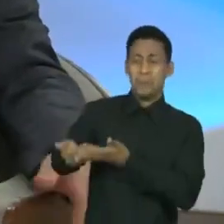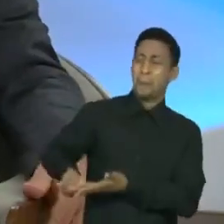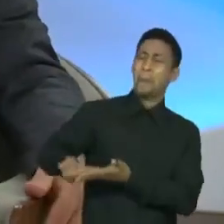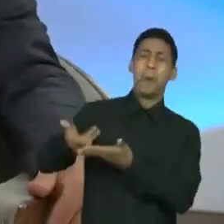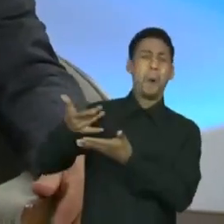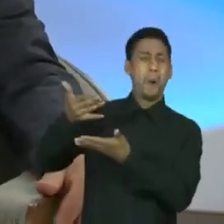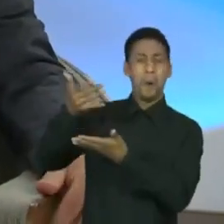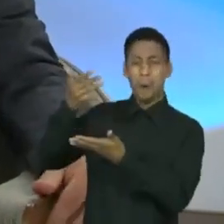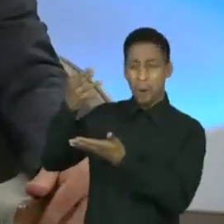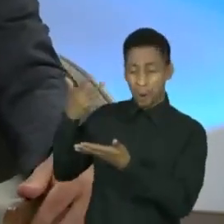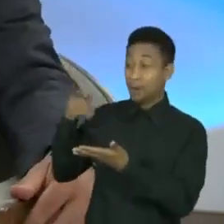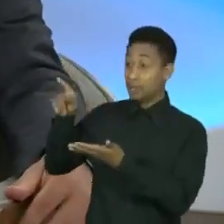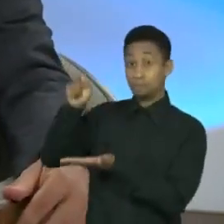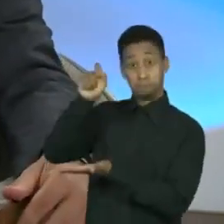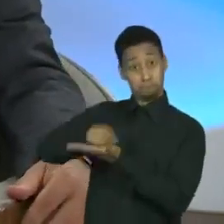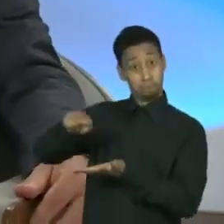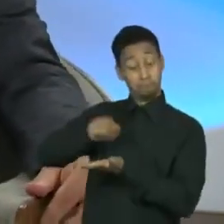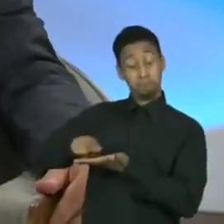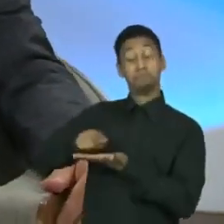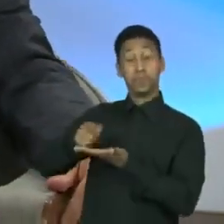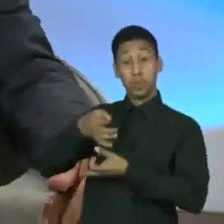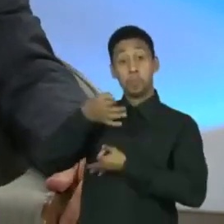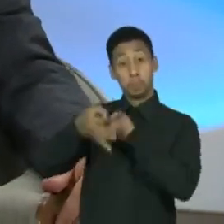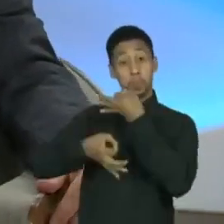grande escritora e crítica portuguesa.